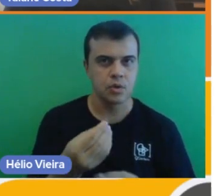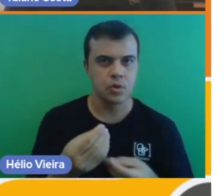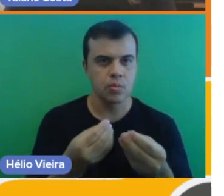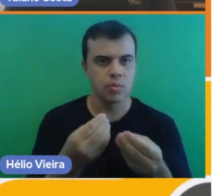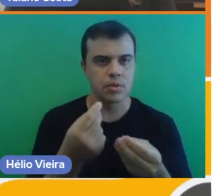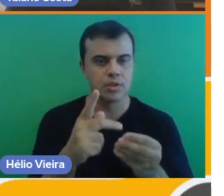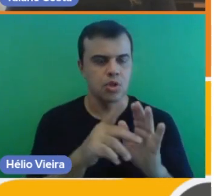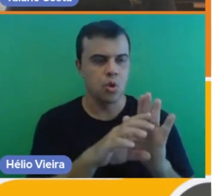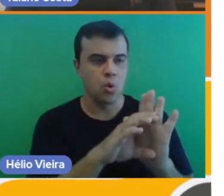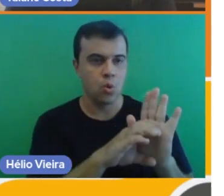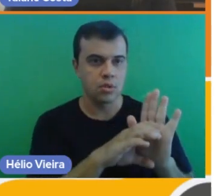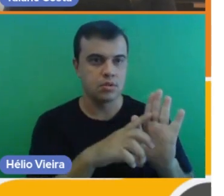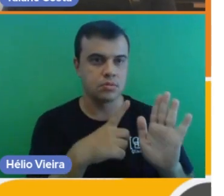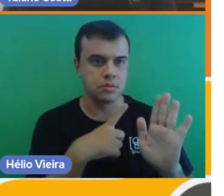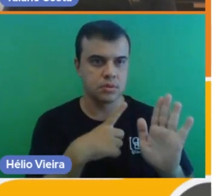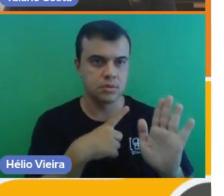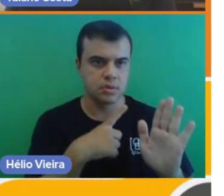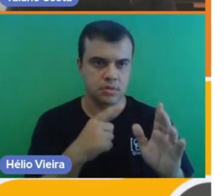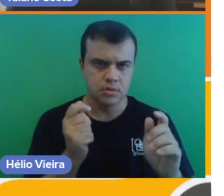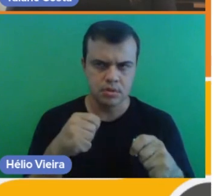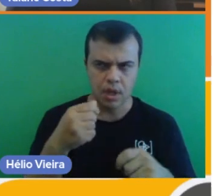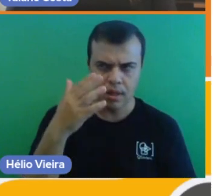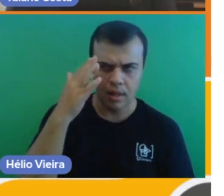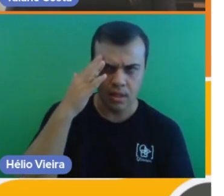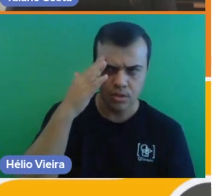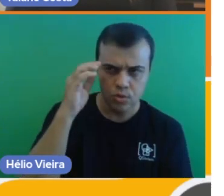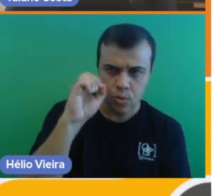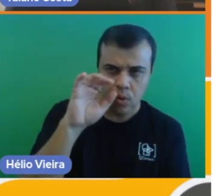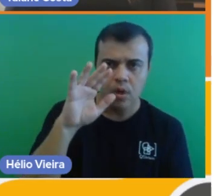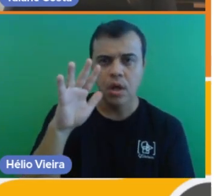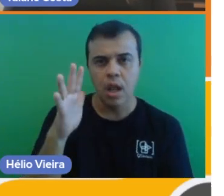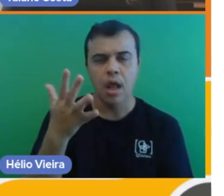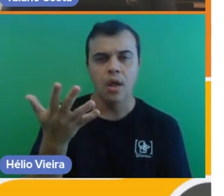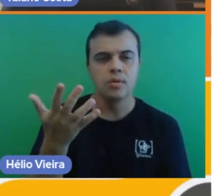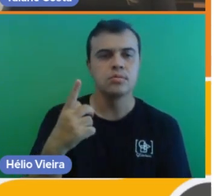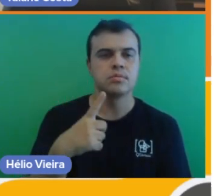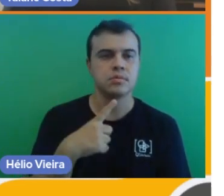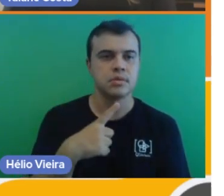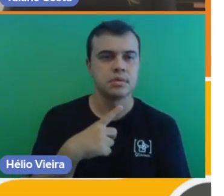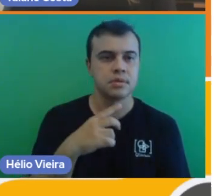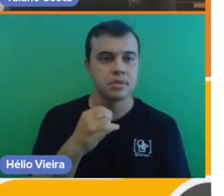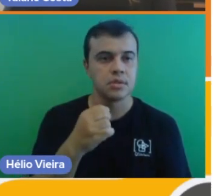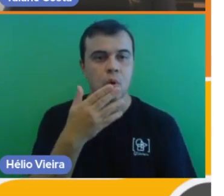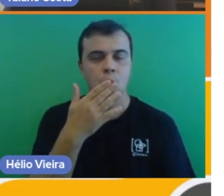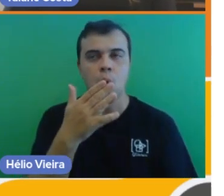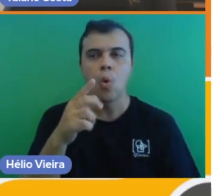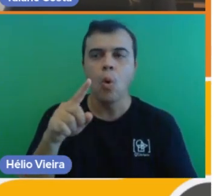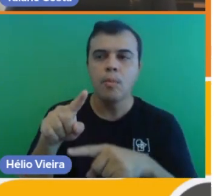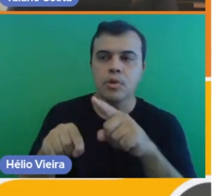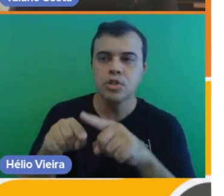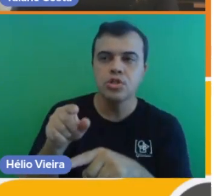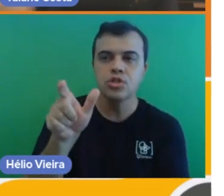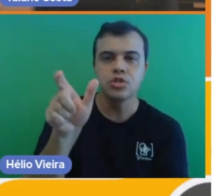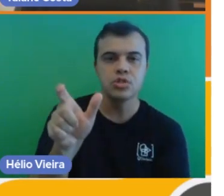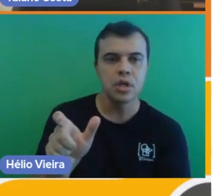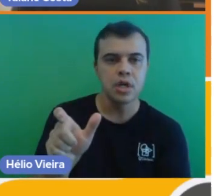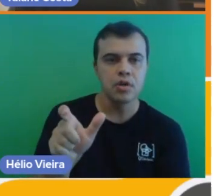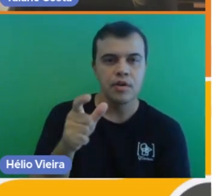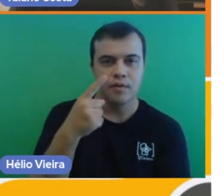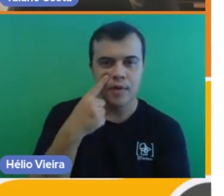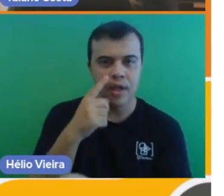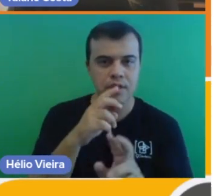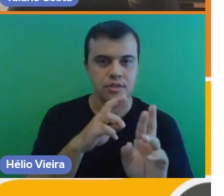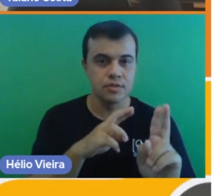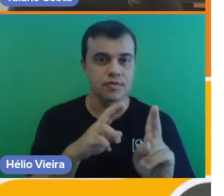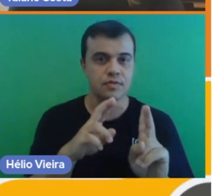esses conceitos foram bem entendidos, a questão do objeto, ver a